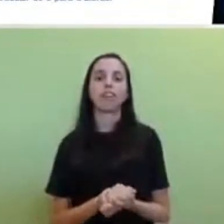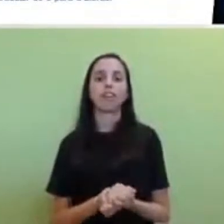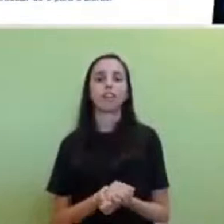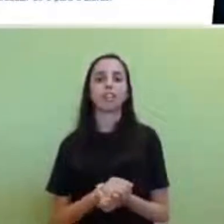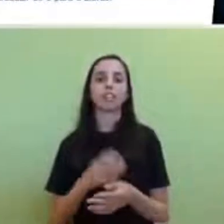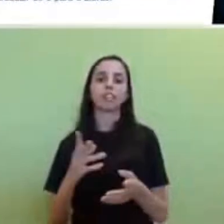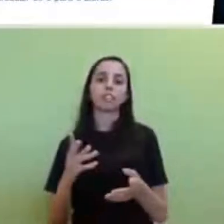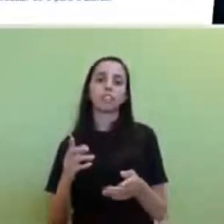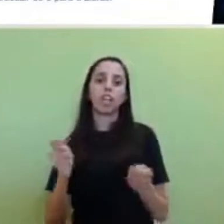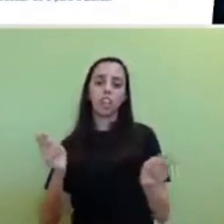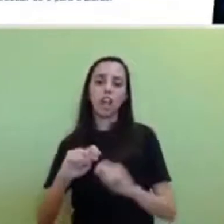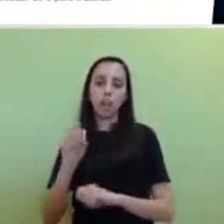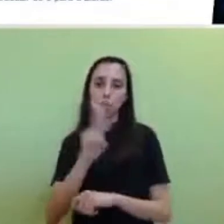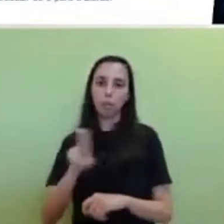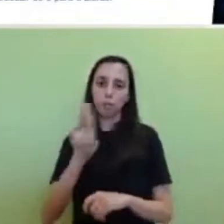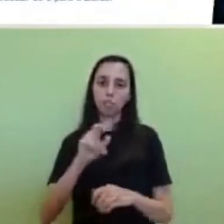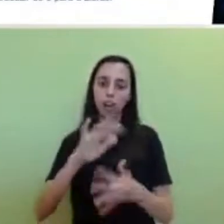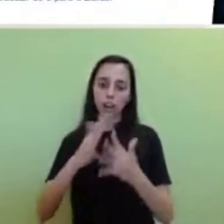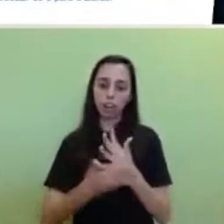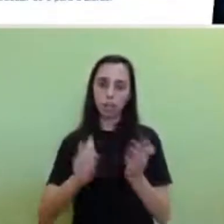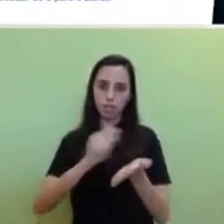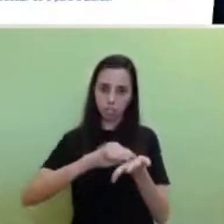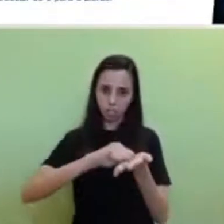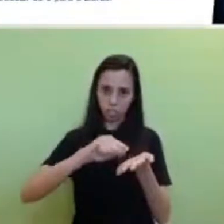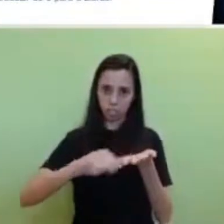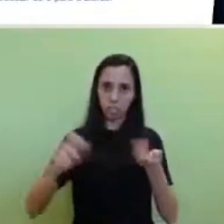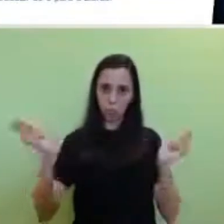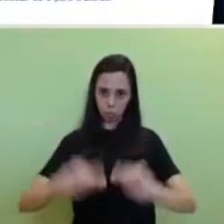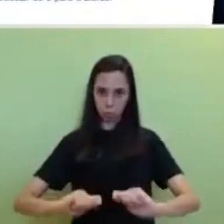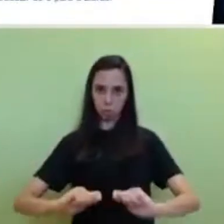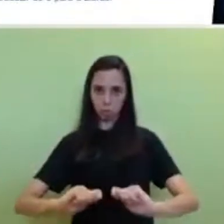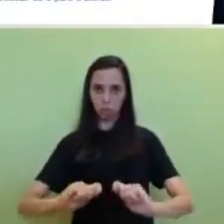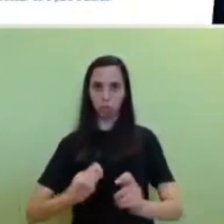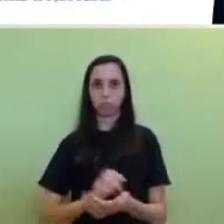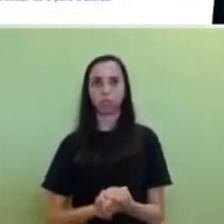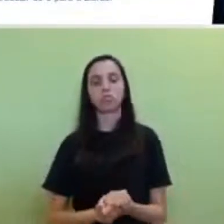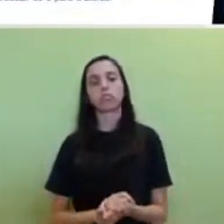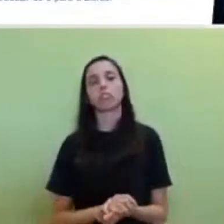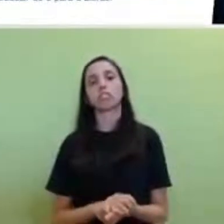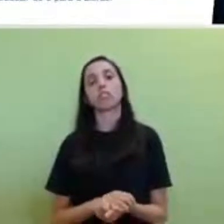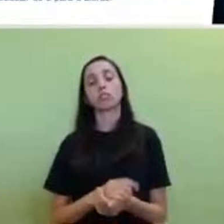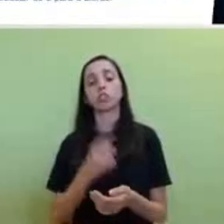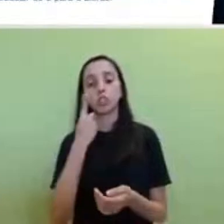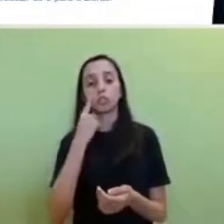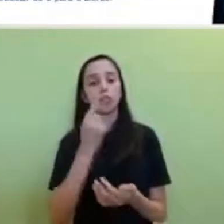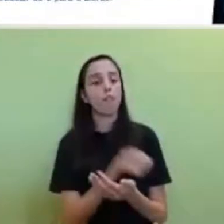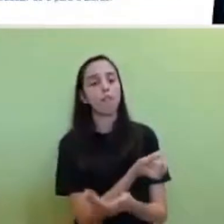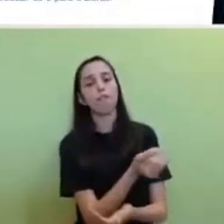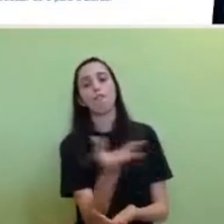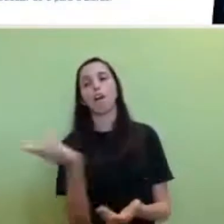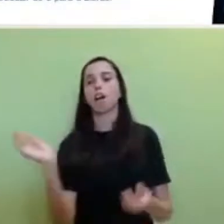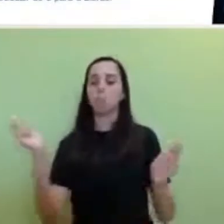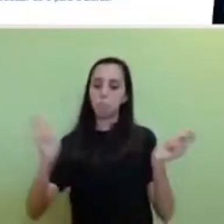a Libras escrita? A gente viu várias possibilidades de uso da língua de sinais escrita, né? Ela se